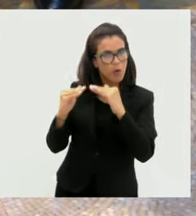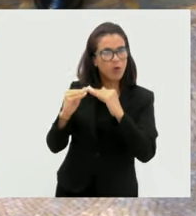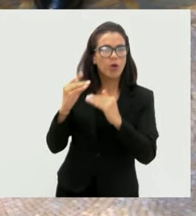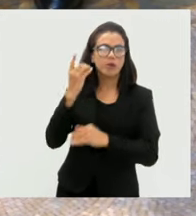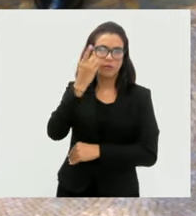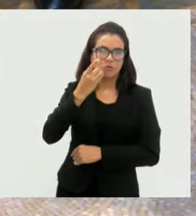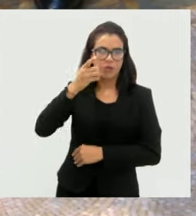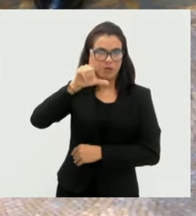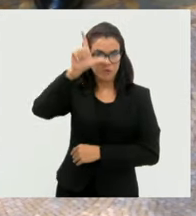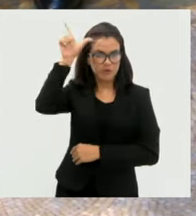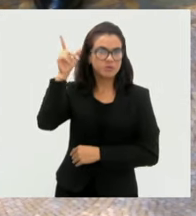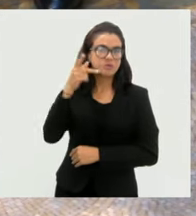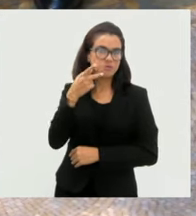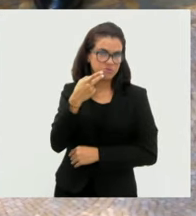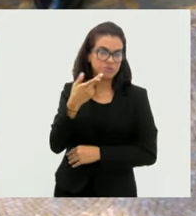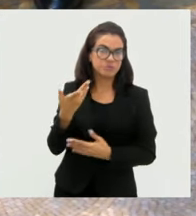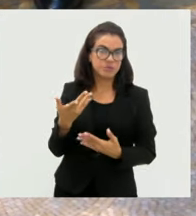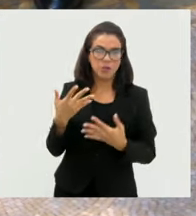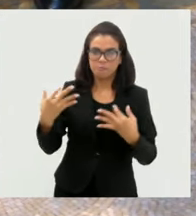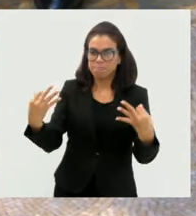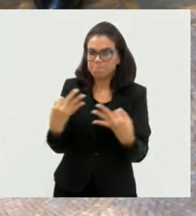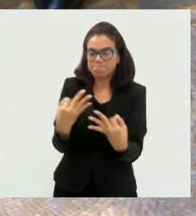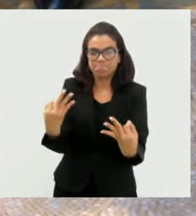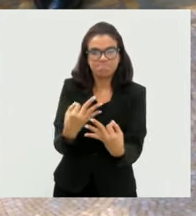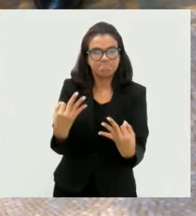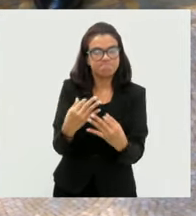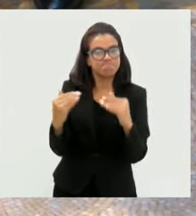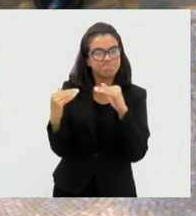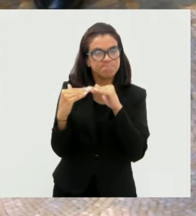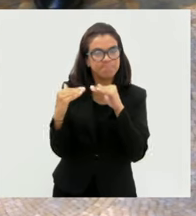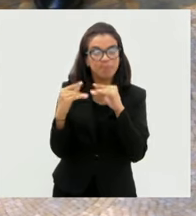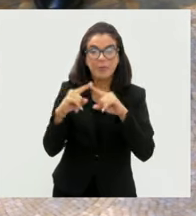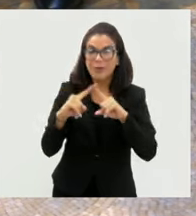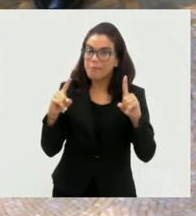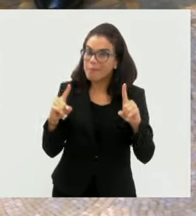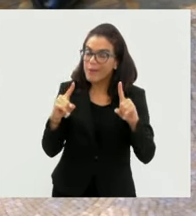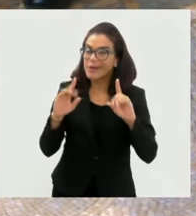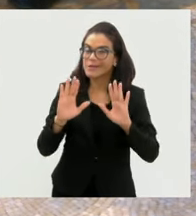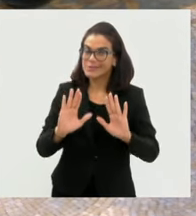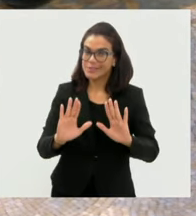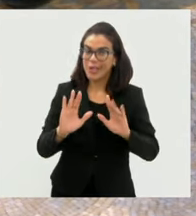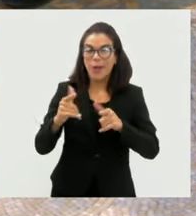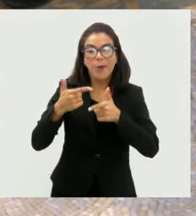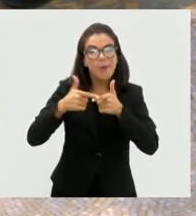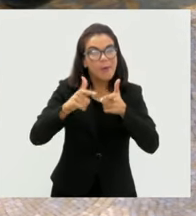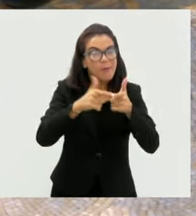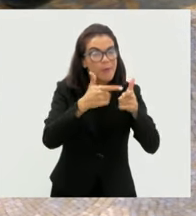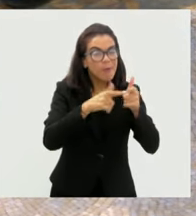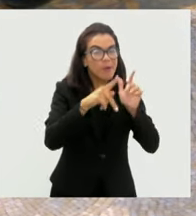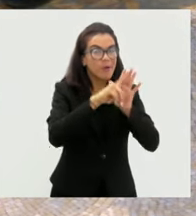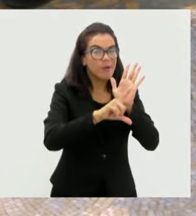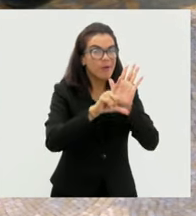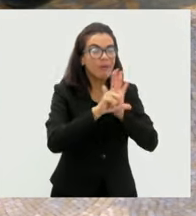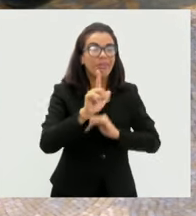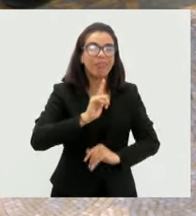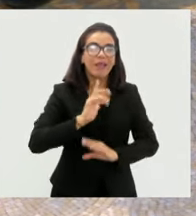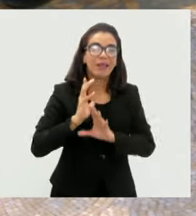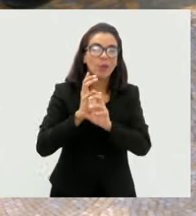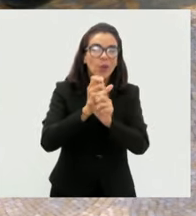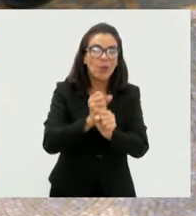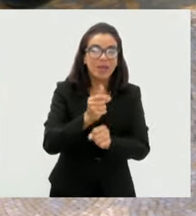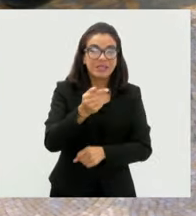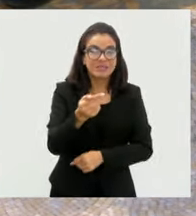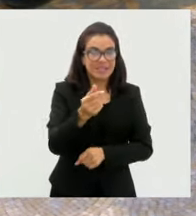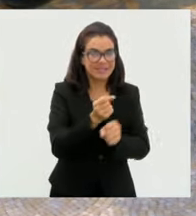né? Completamente de acordo. Agora, há de convir que isso daí, o problema é que esse projeto tem 7 anos.